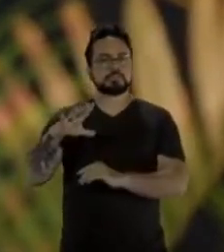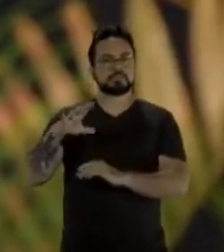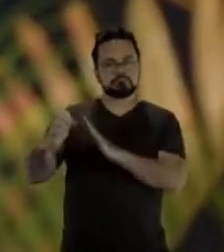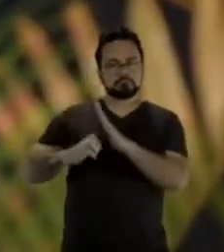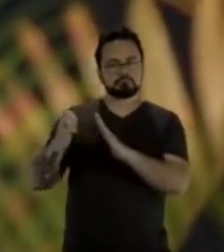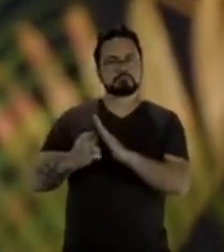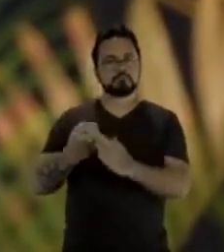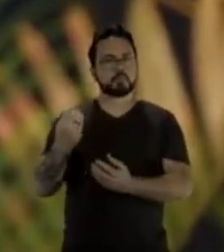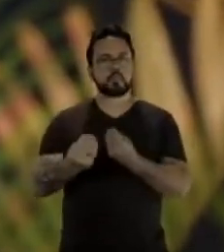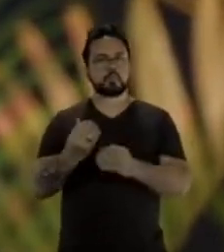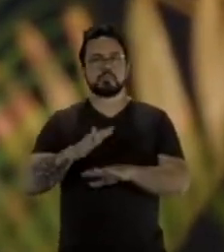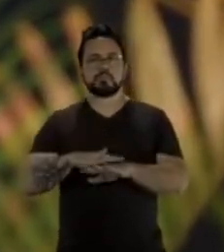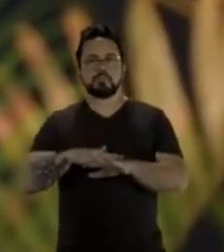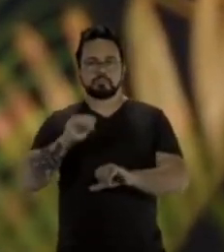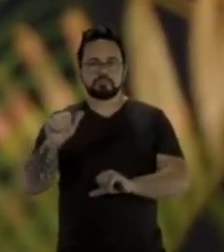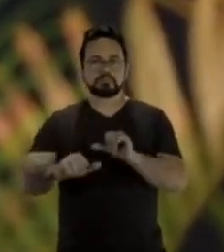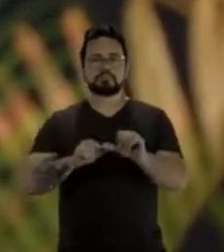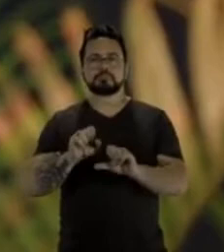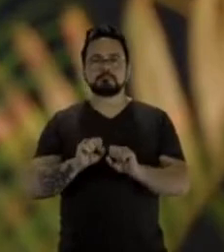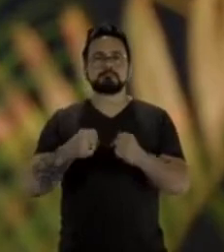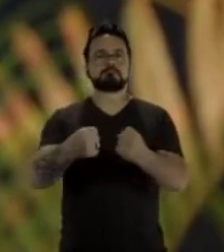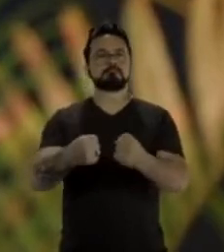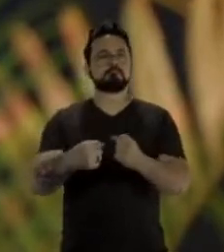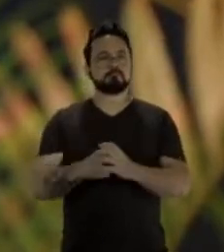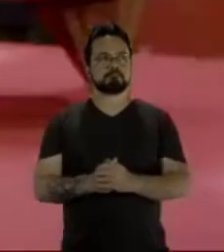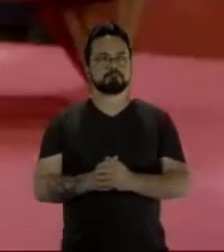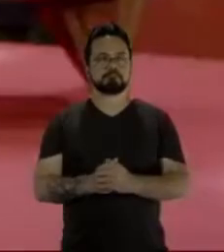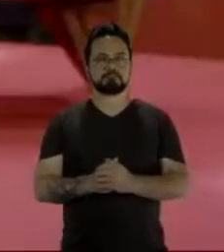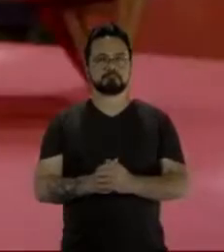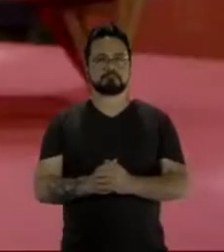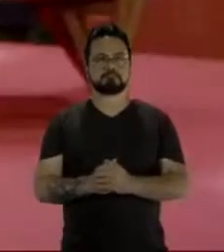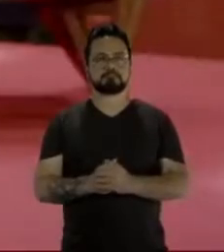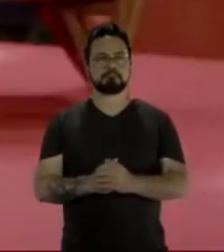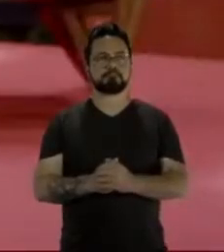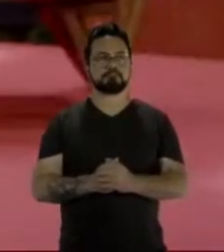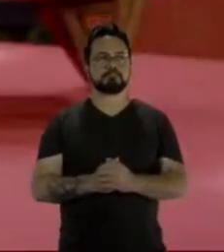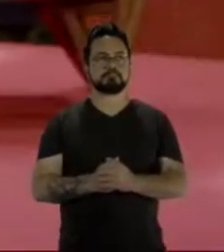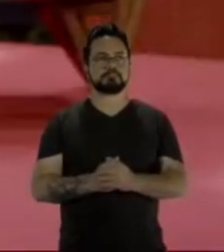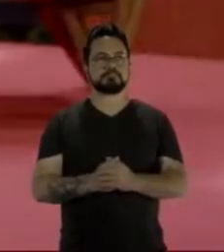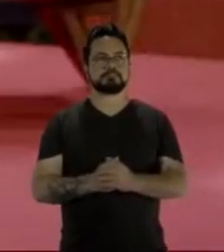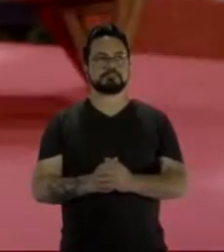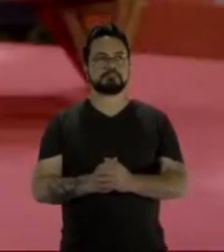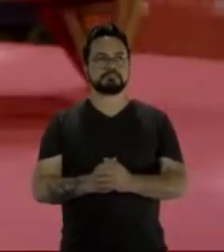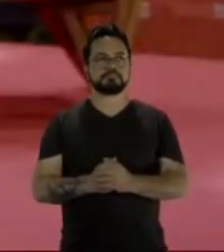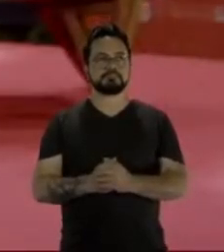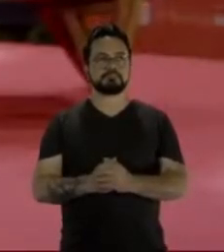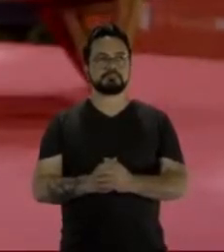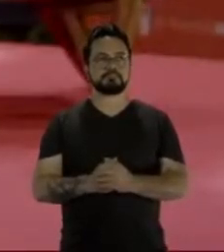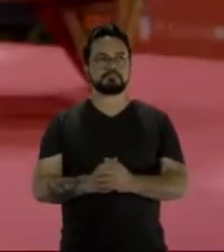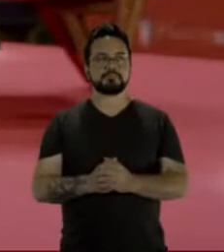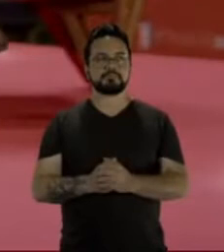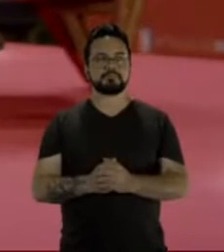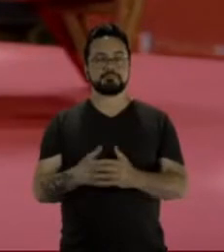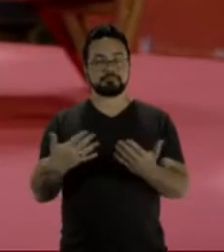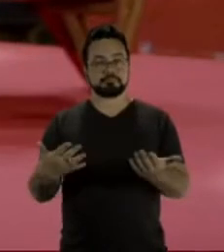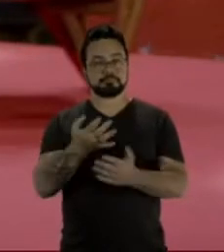na sua empresa? Como é que dá esse primeiro passo? Você quer responder primeiro? Olha,